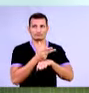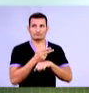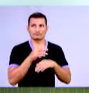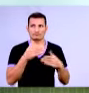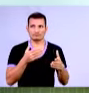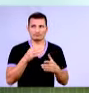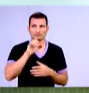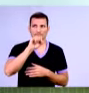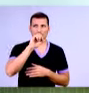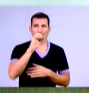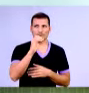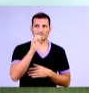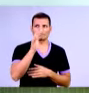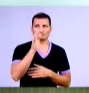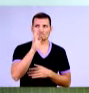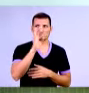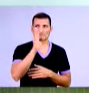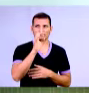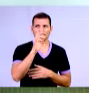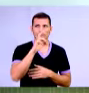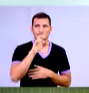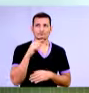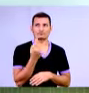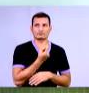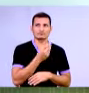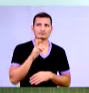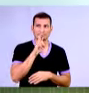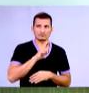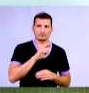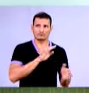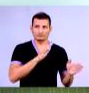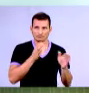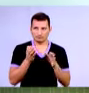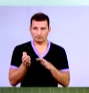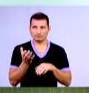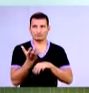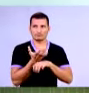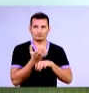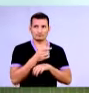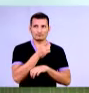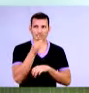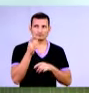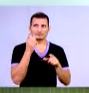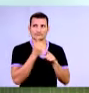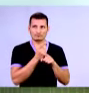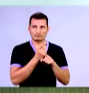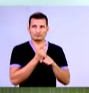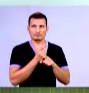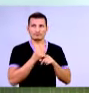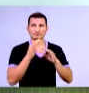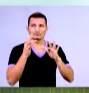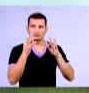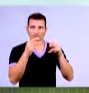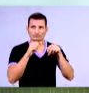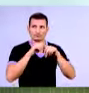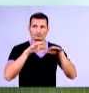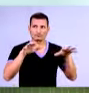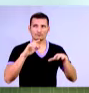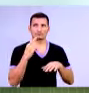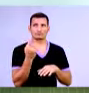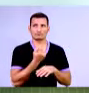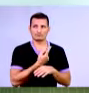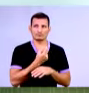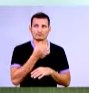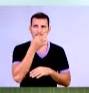os softwares que nós utilizaremos nas nossas disciplinas, você encontrará em todas essas distribuições. Nós sugerimos que